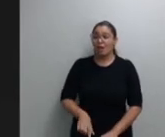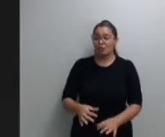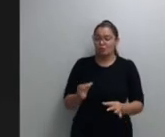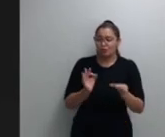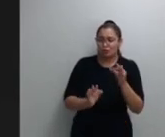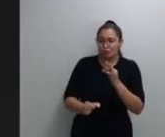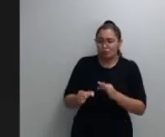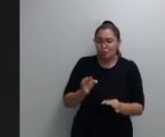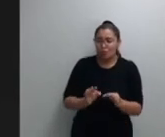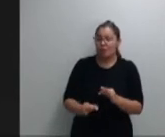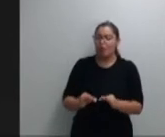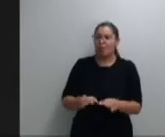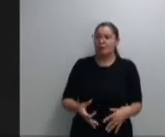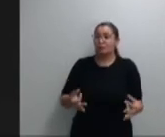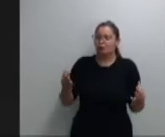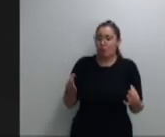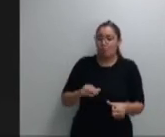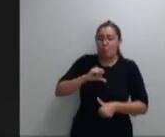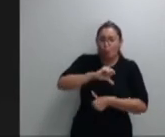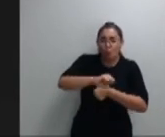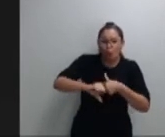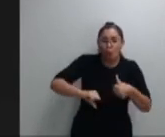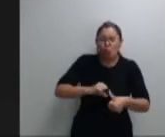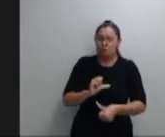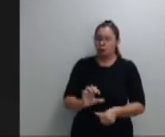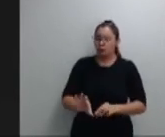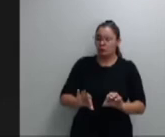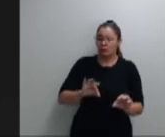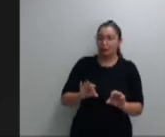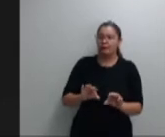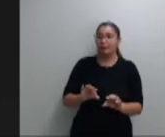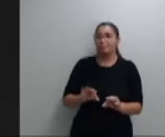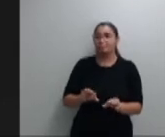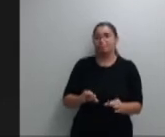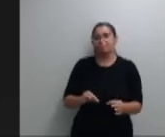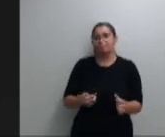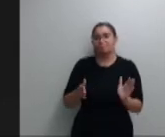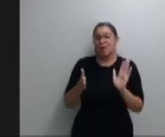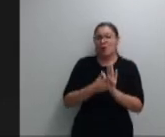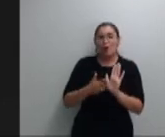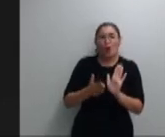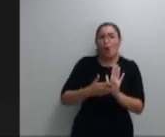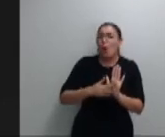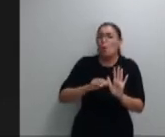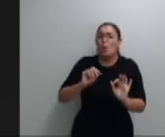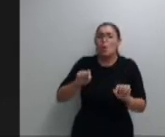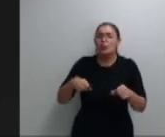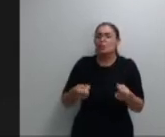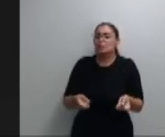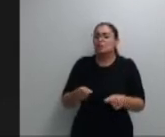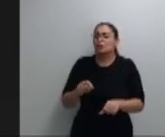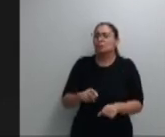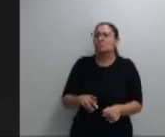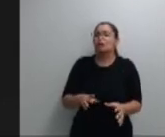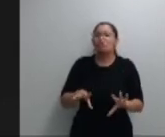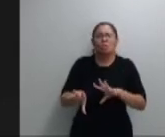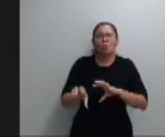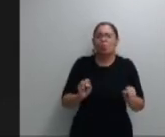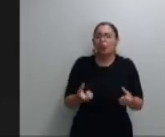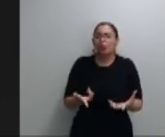válida a modificação de critérios da prova após a apresentação de títulos e o conhecimento dos